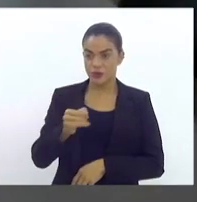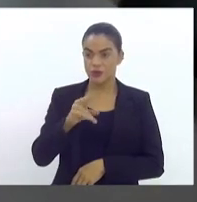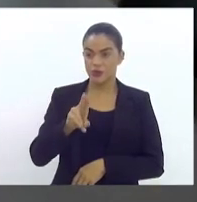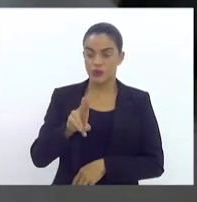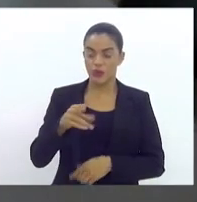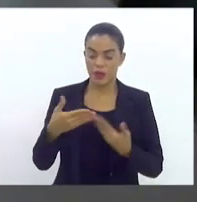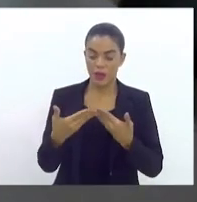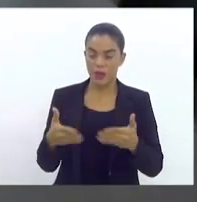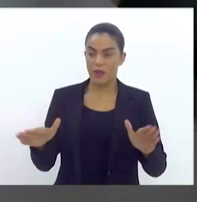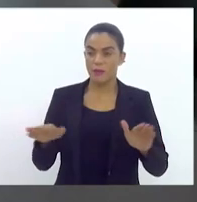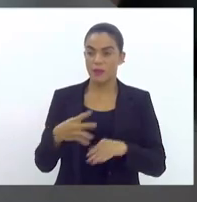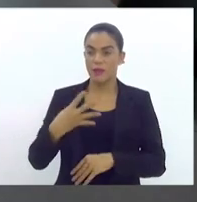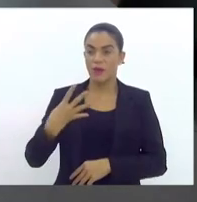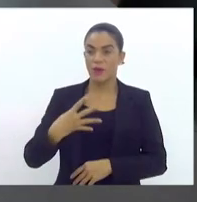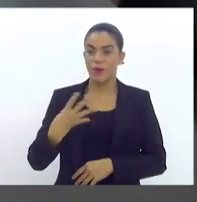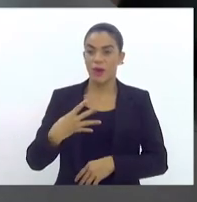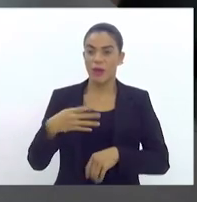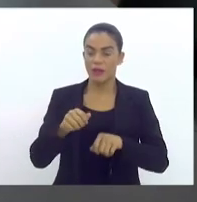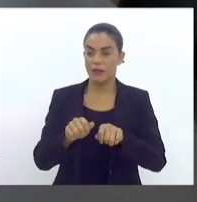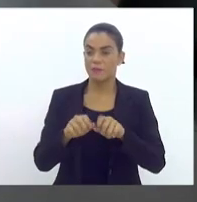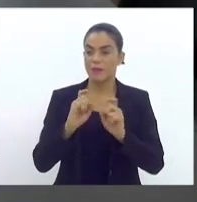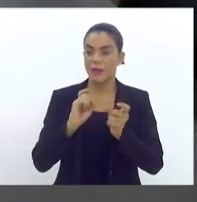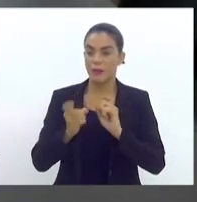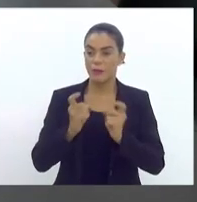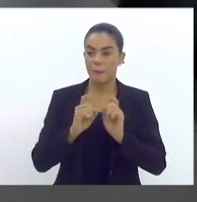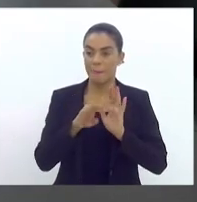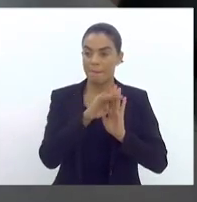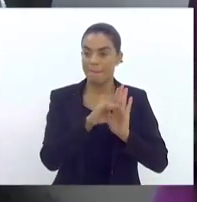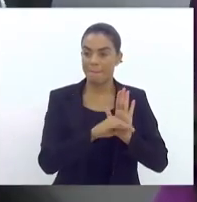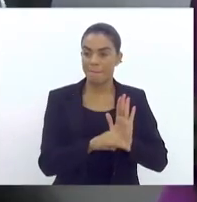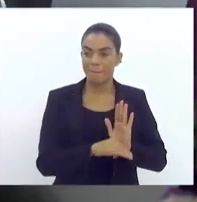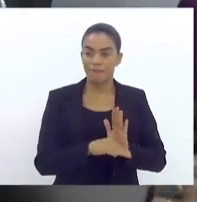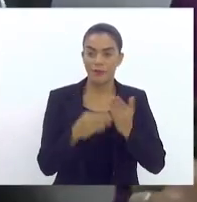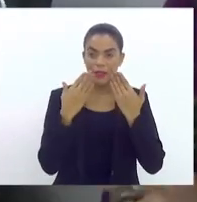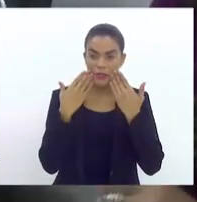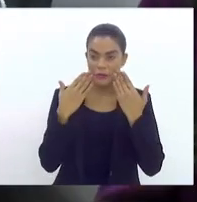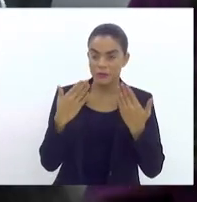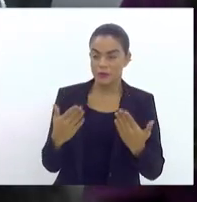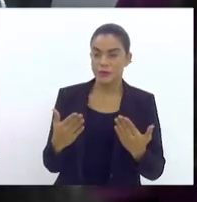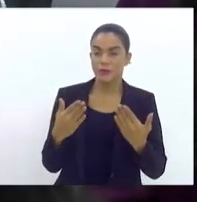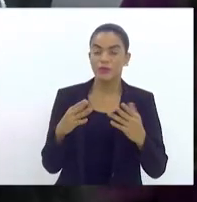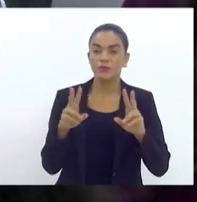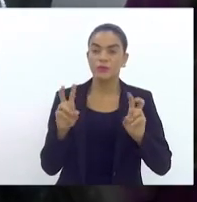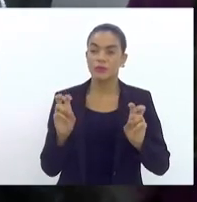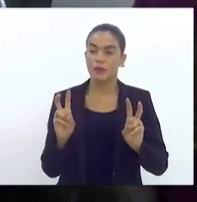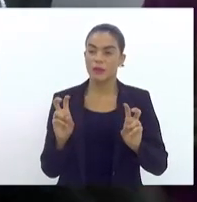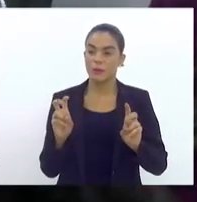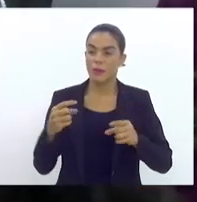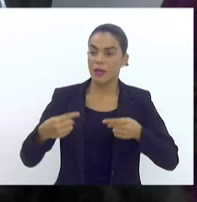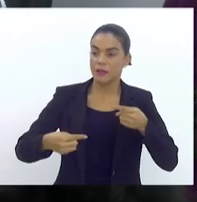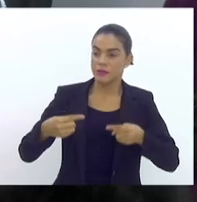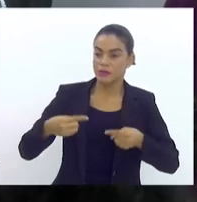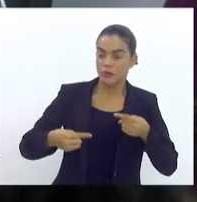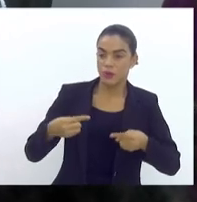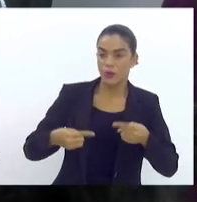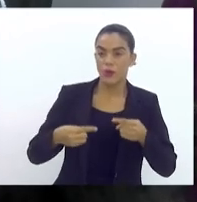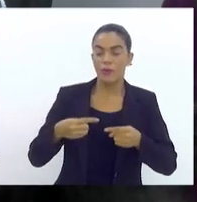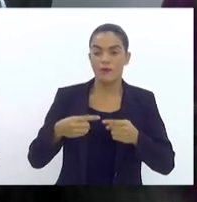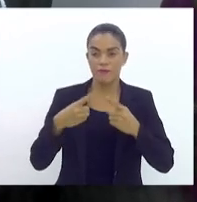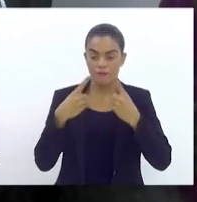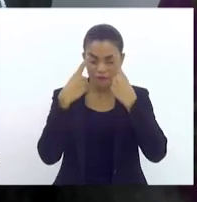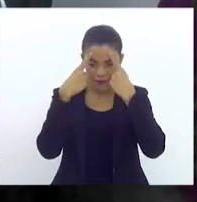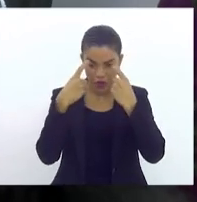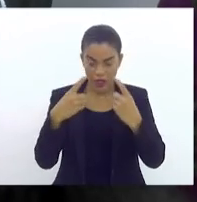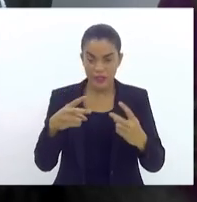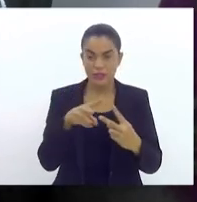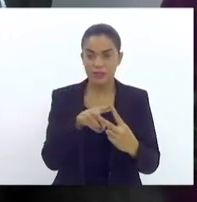os trabalhos da quarta reunião ordinária com a seguinte pauta exposição e debate sobre o tema da violência cibernética